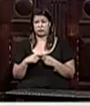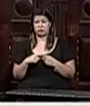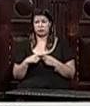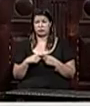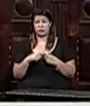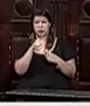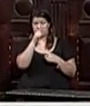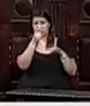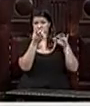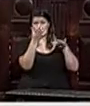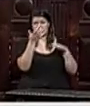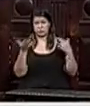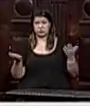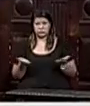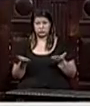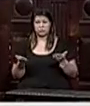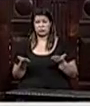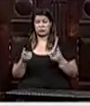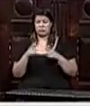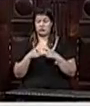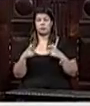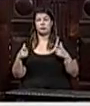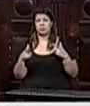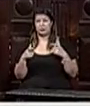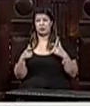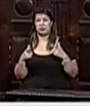Congresso Nacional hoje, na sua grande maioria,